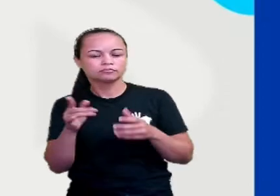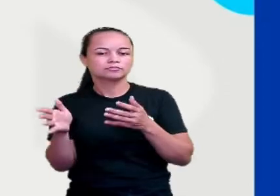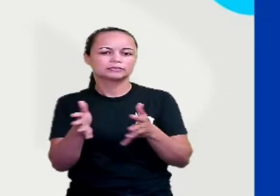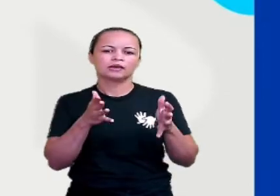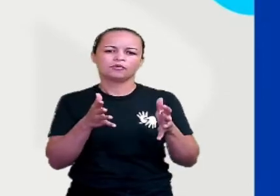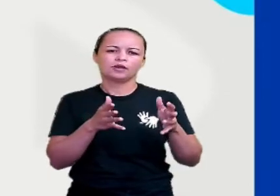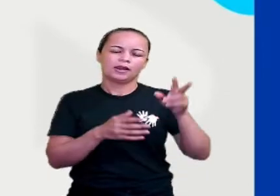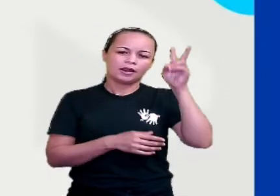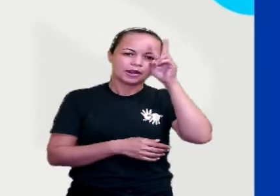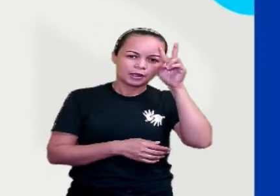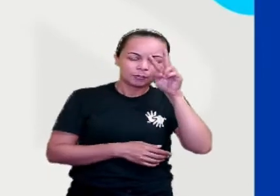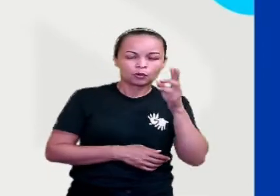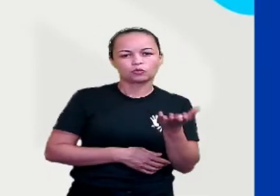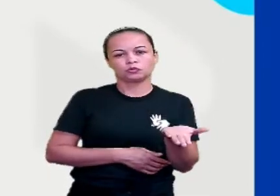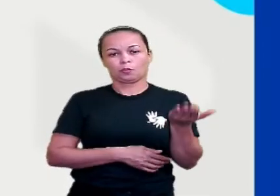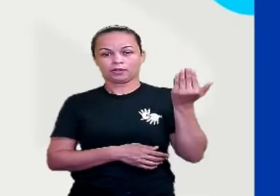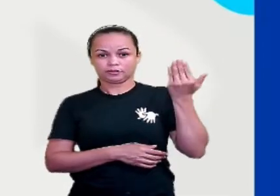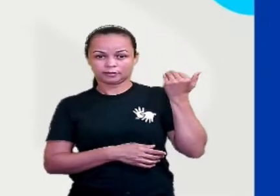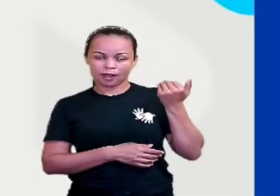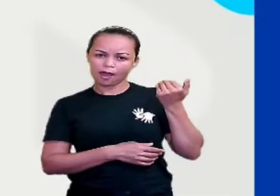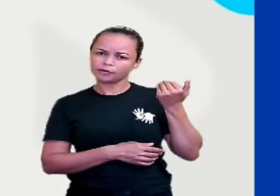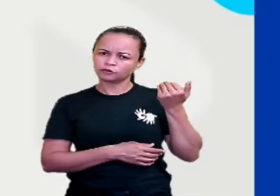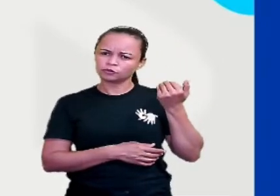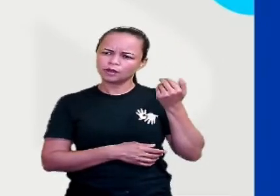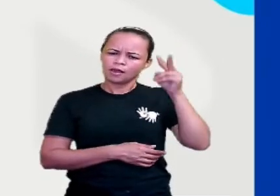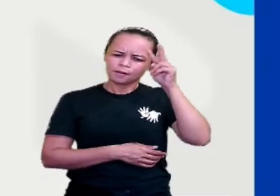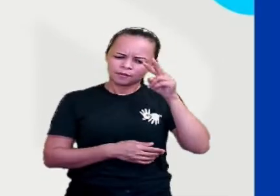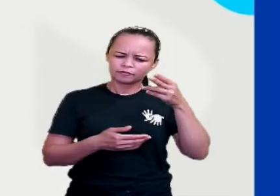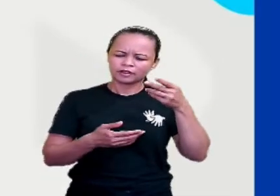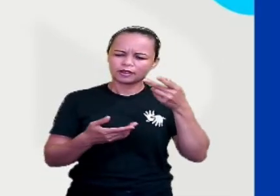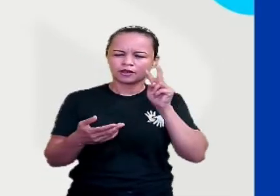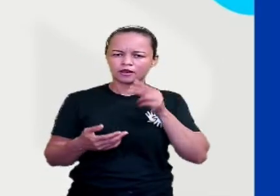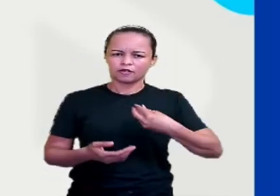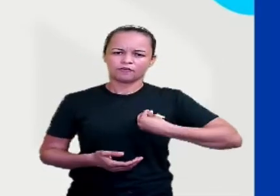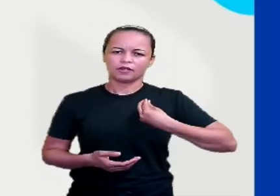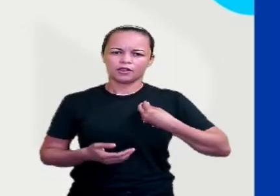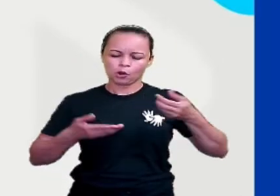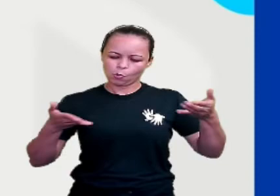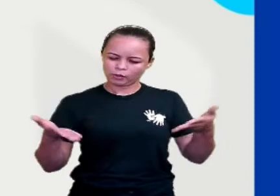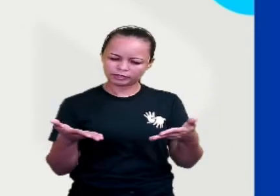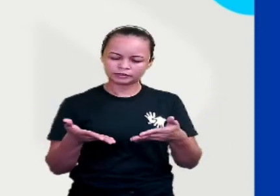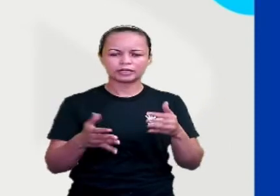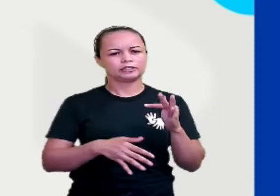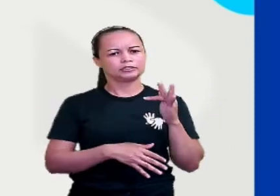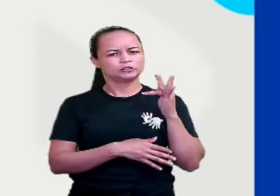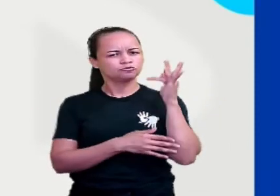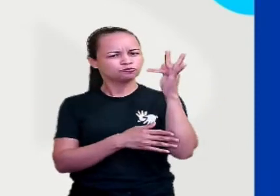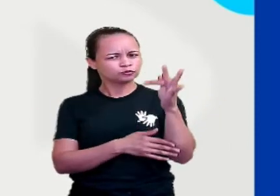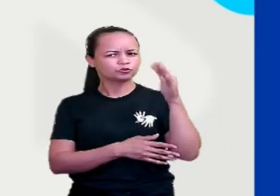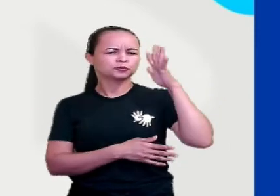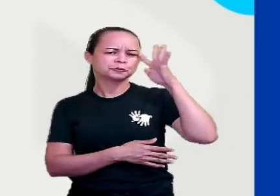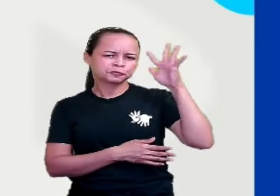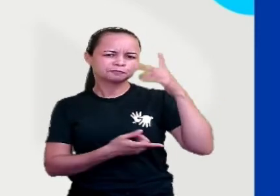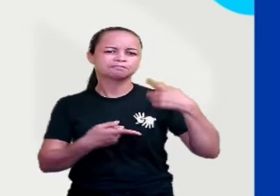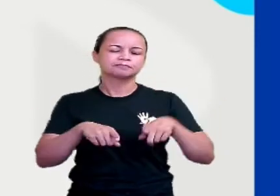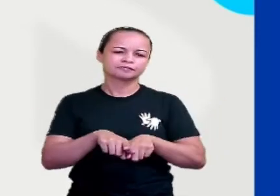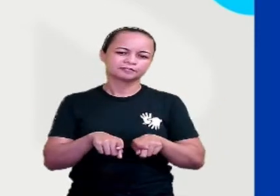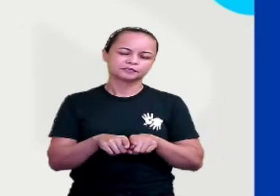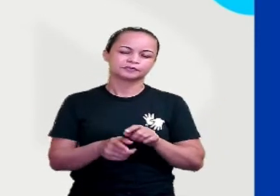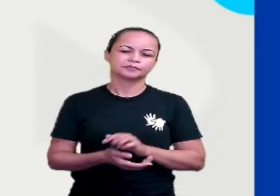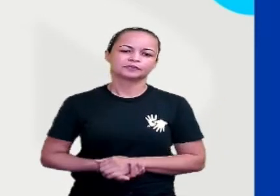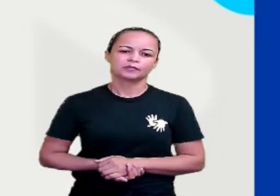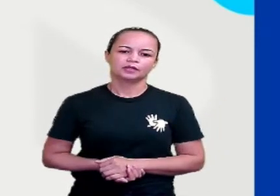gente pensar no presente e fez a gente sonhar com o nosso futuro também. Tá? O mundo inteiro